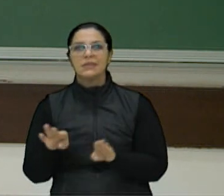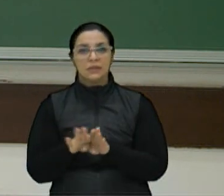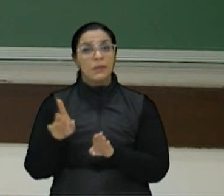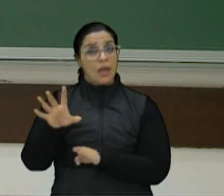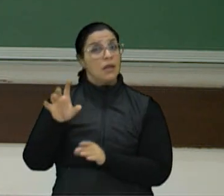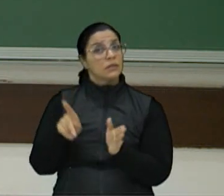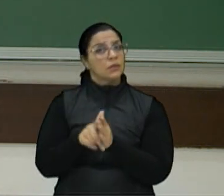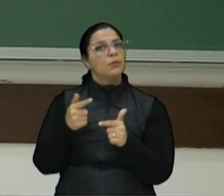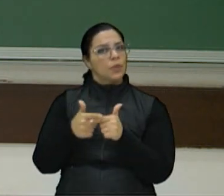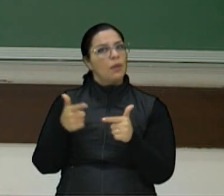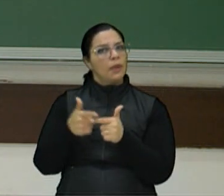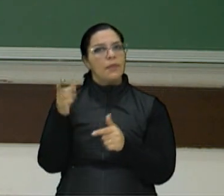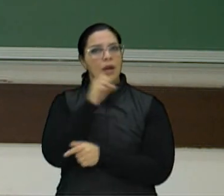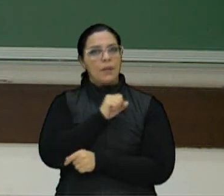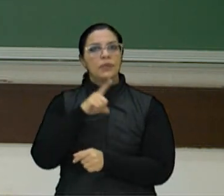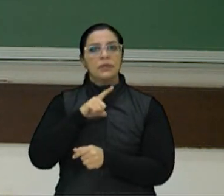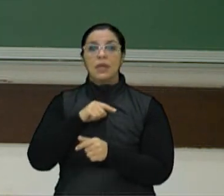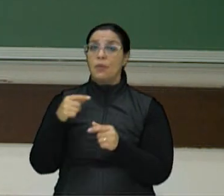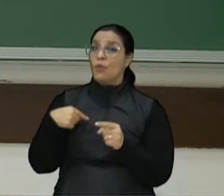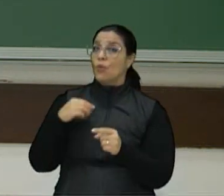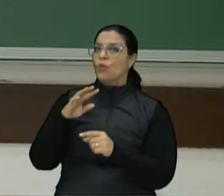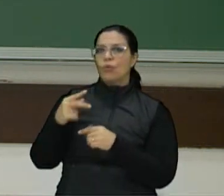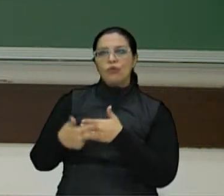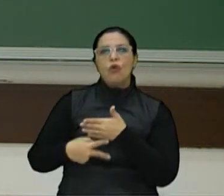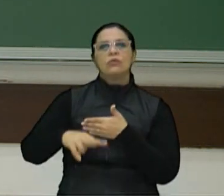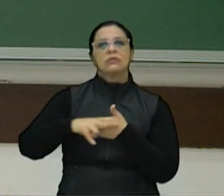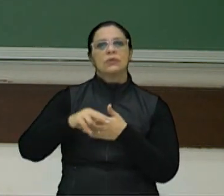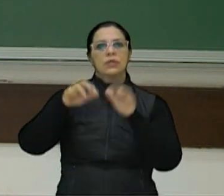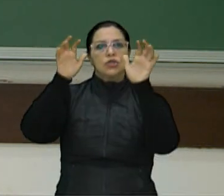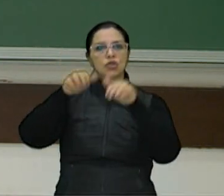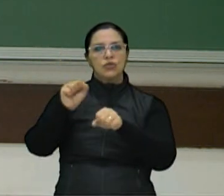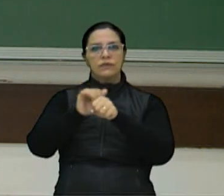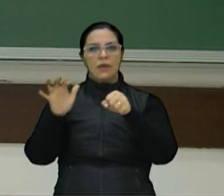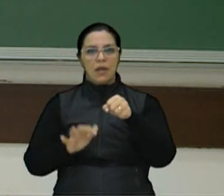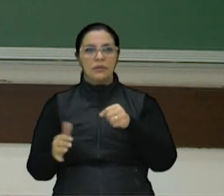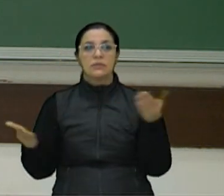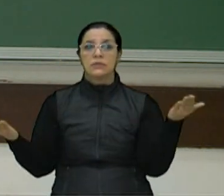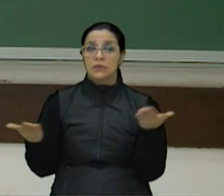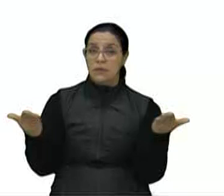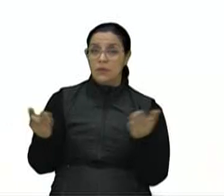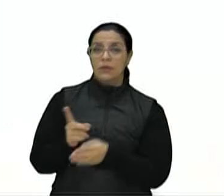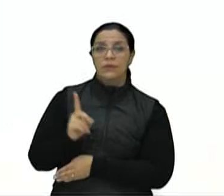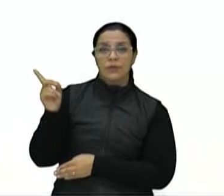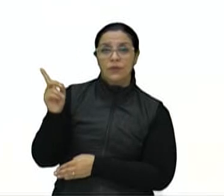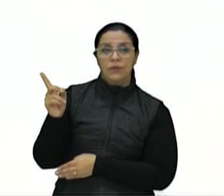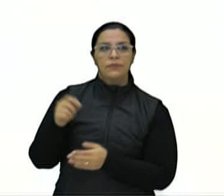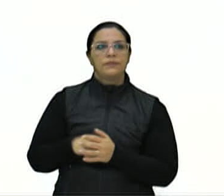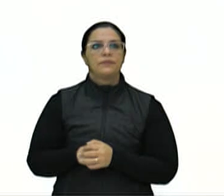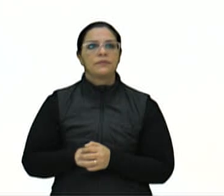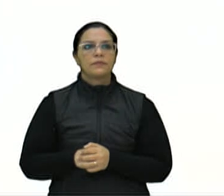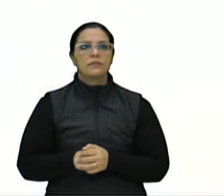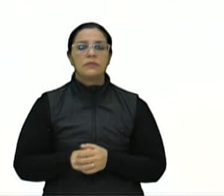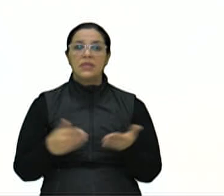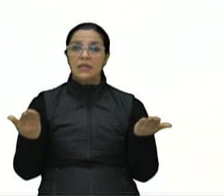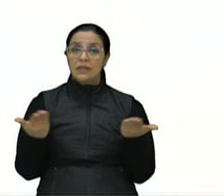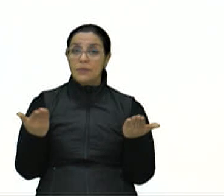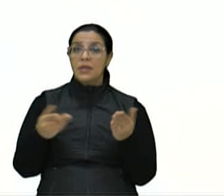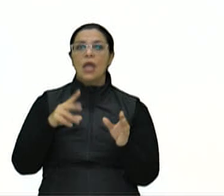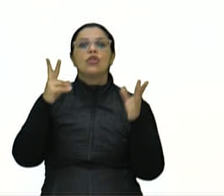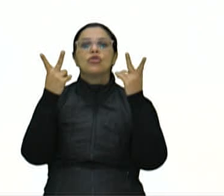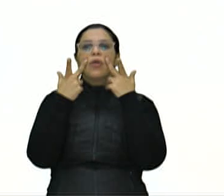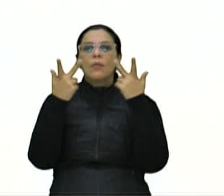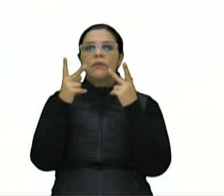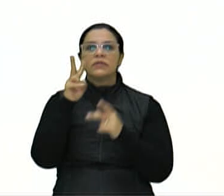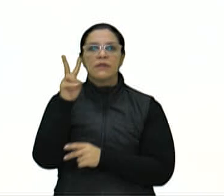também, acelera a questão da chuva ácida. Então, por favor, o termo chuva ácida é extremamente